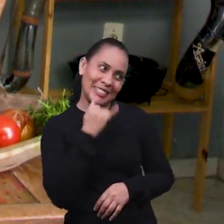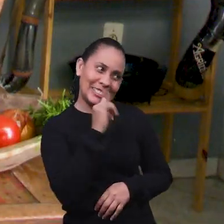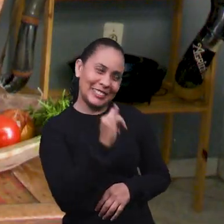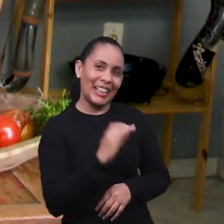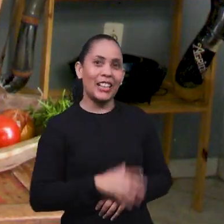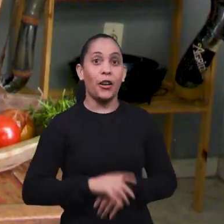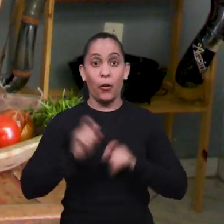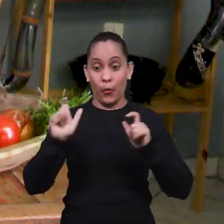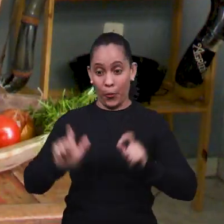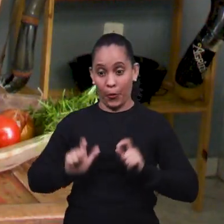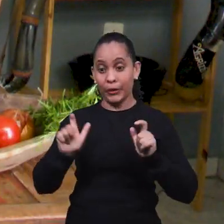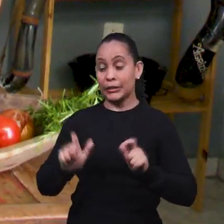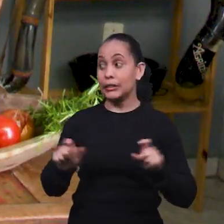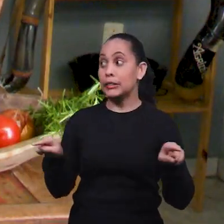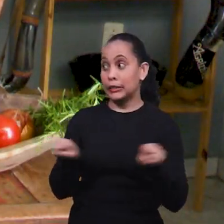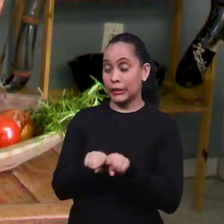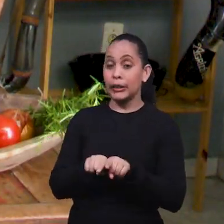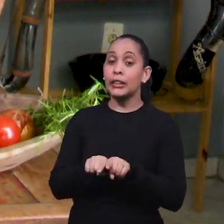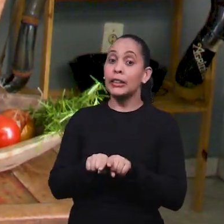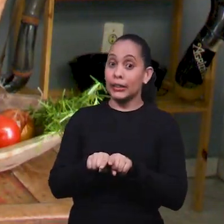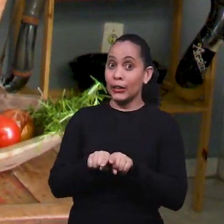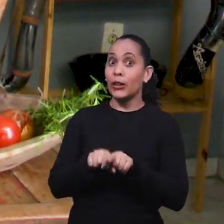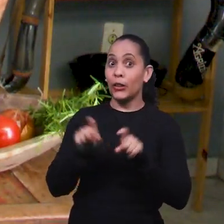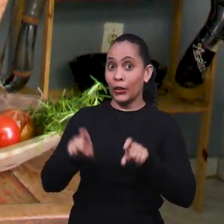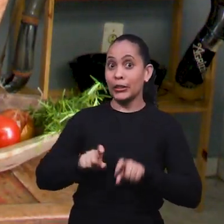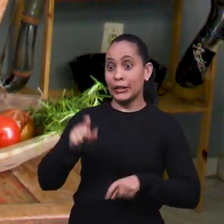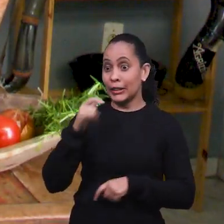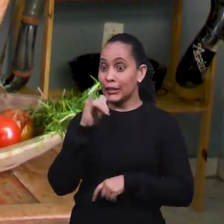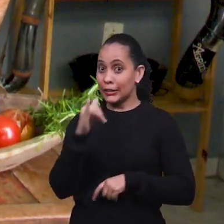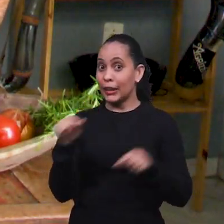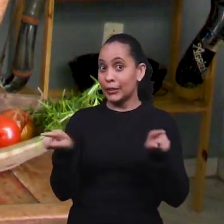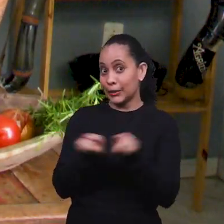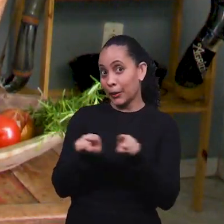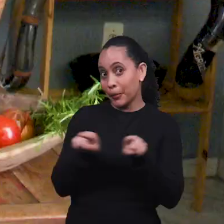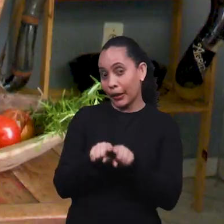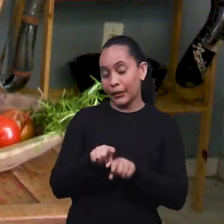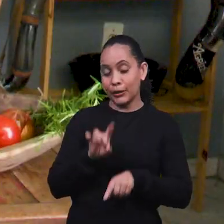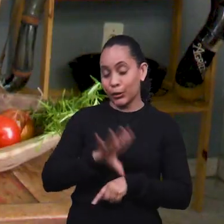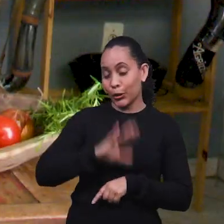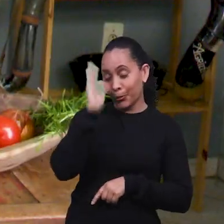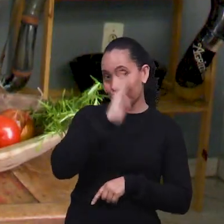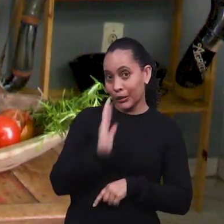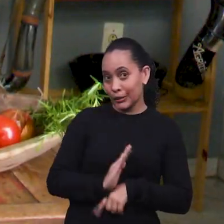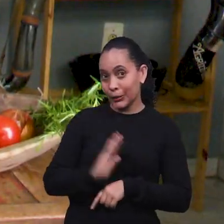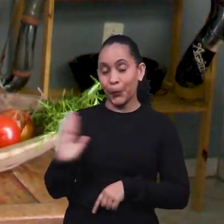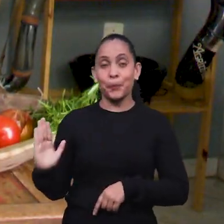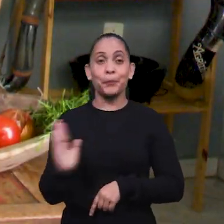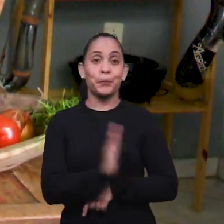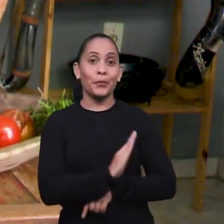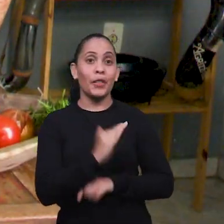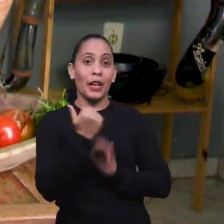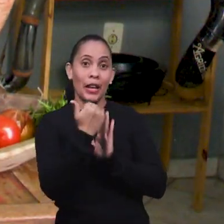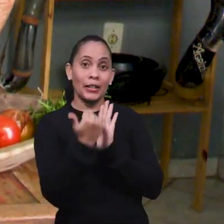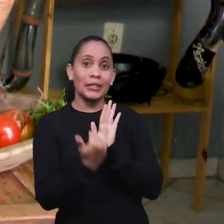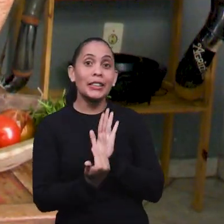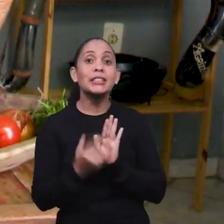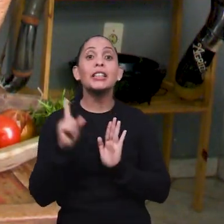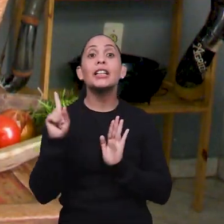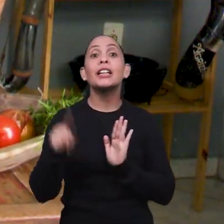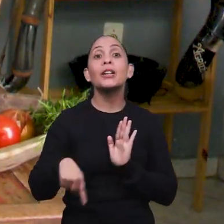Nossa, Itália. A roça hoje está na Itália, que não tem roça só no Brasil, né, irmã Glória? Não é? Nós estamos internacional hoje. E a receita vai ser o